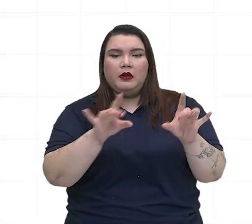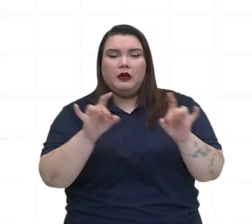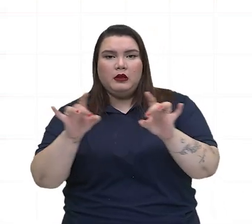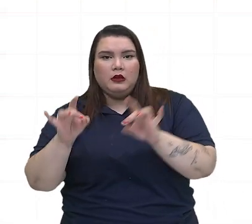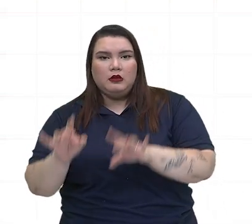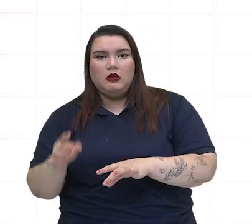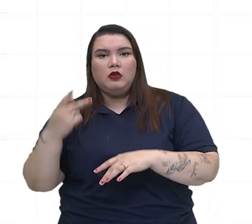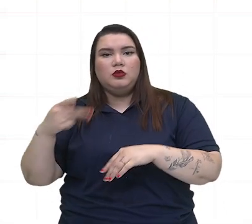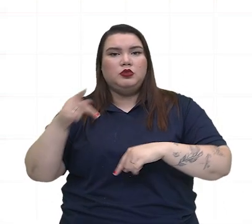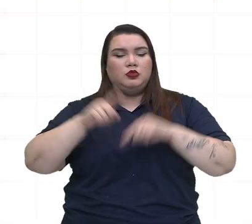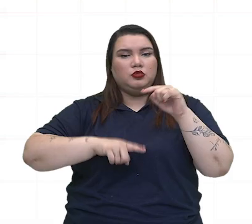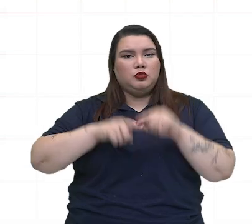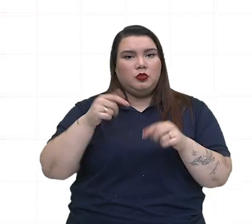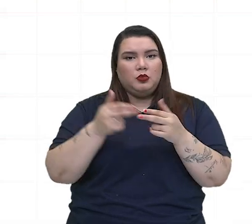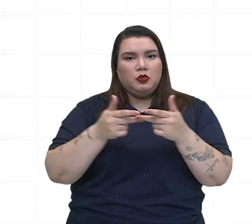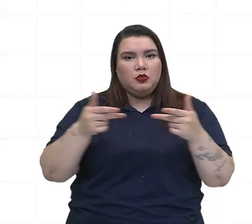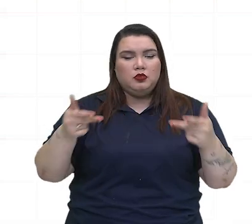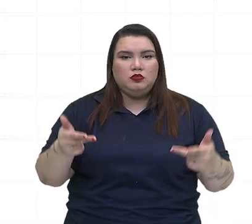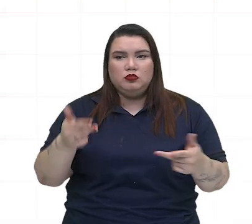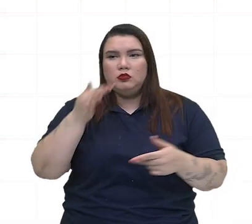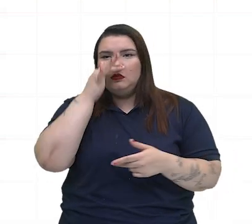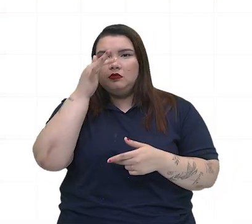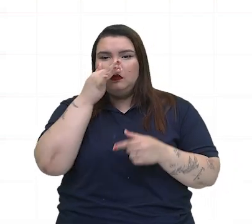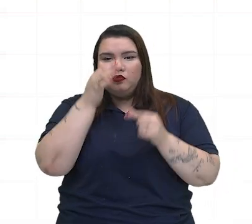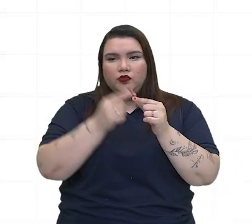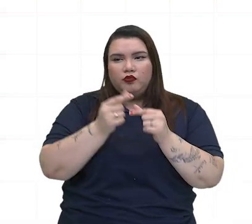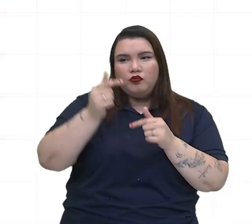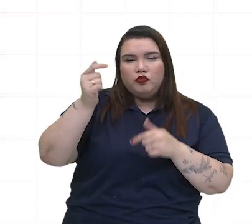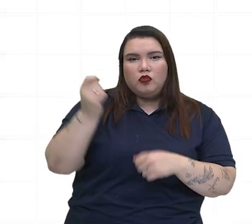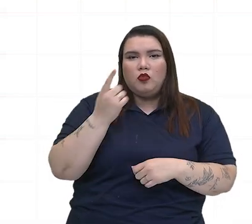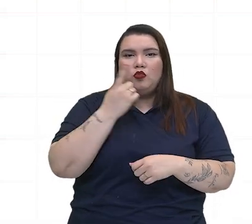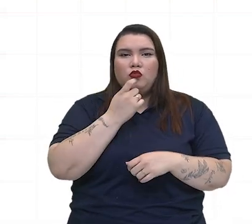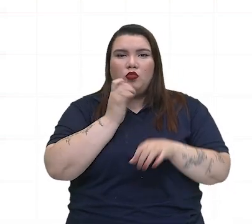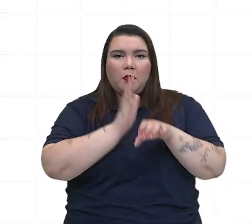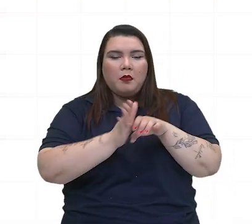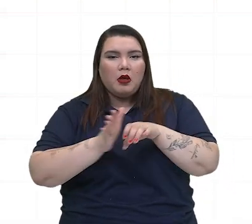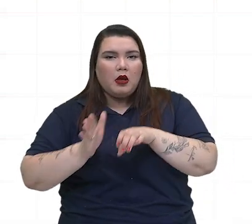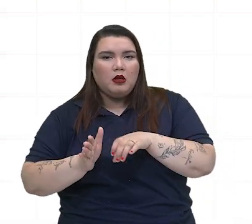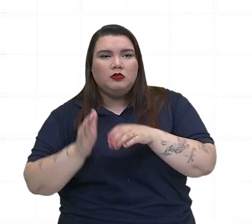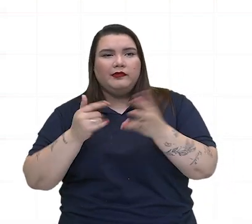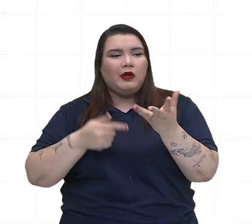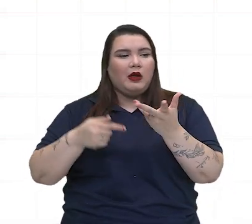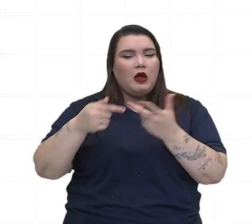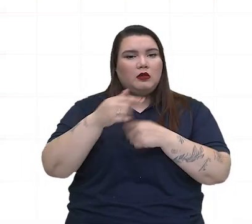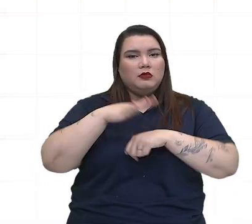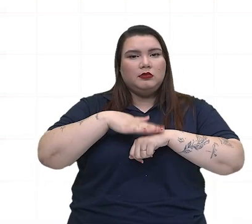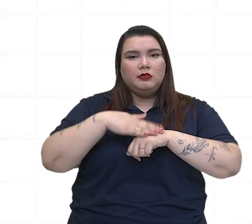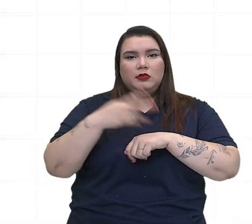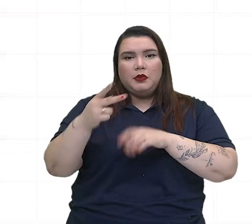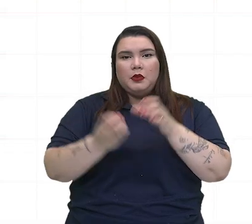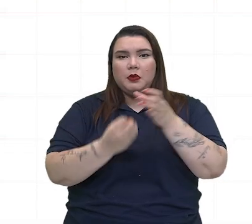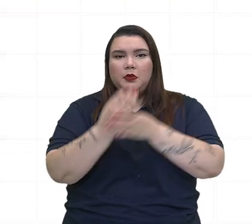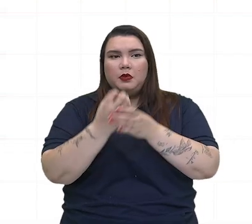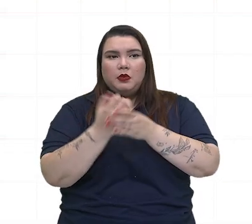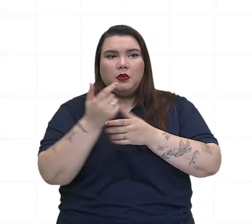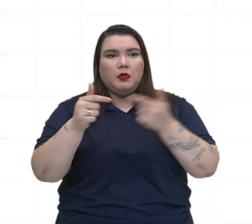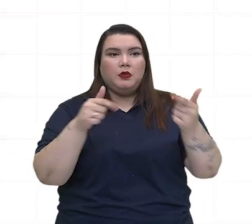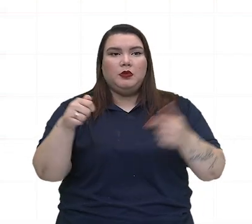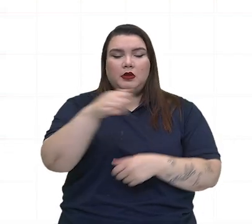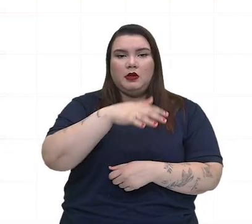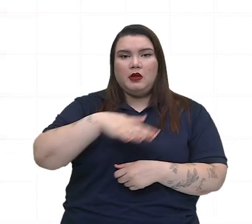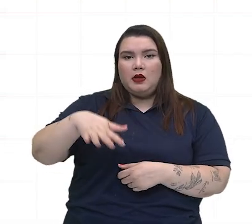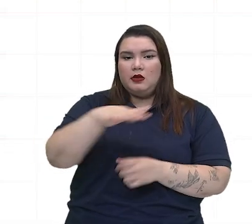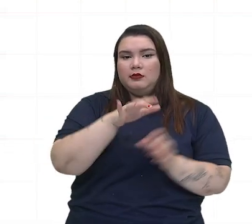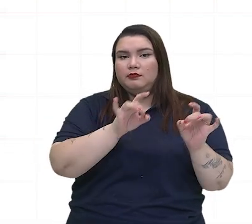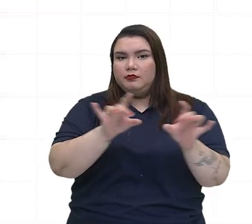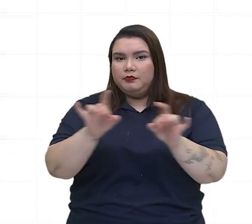a sua produção, o seu cheiro verde, o seu tomate, aquilo que ele produz para outras áreas